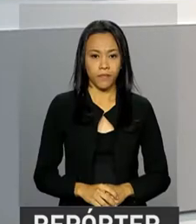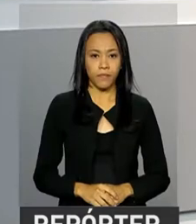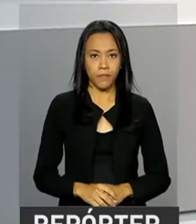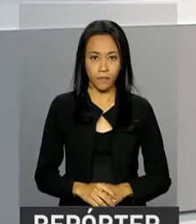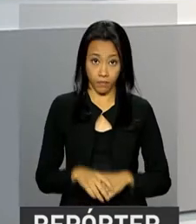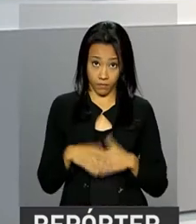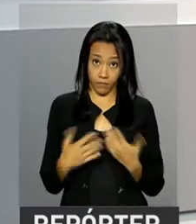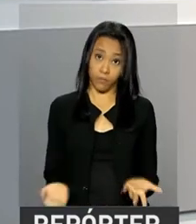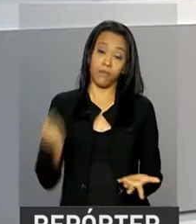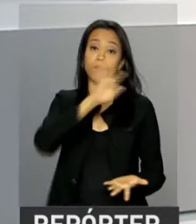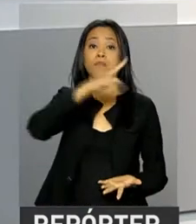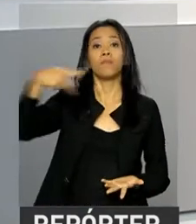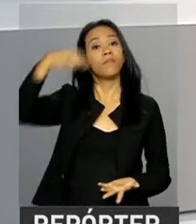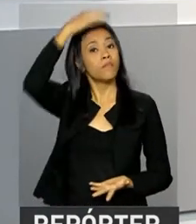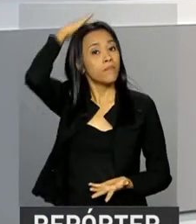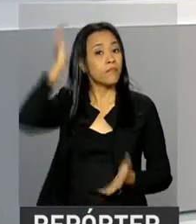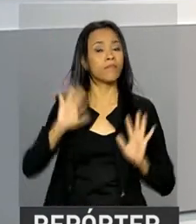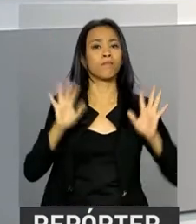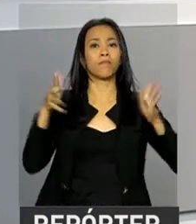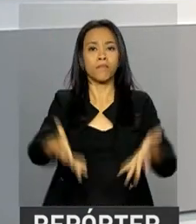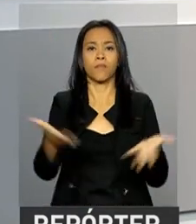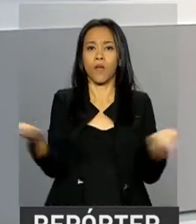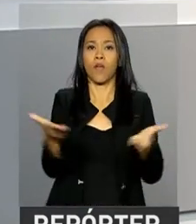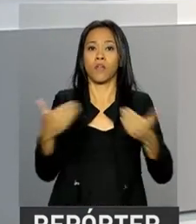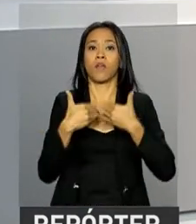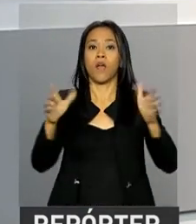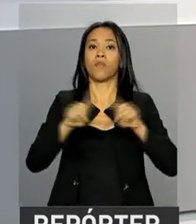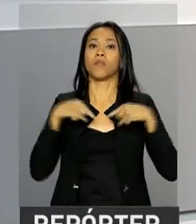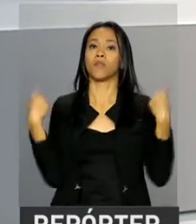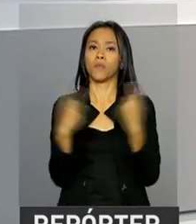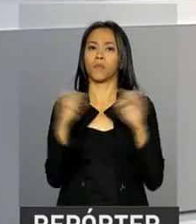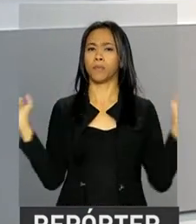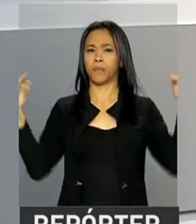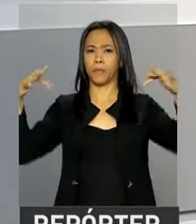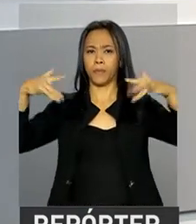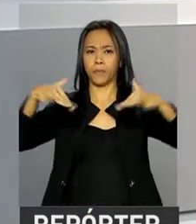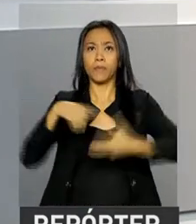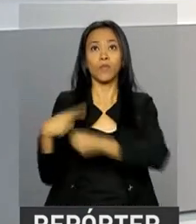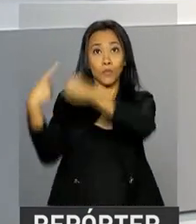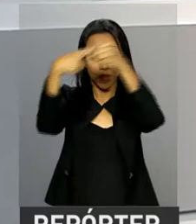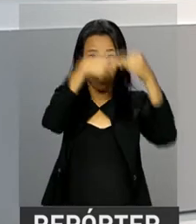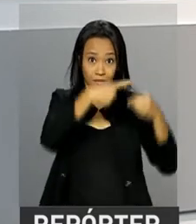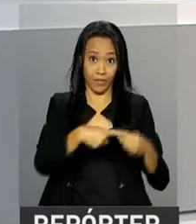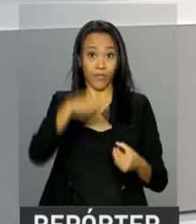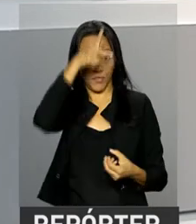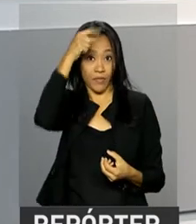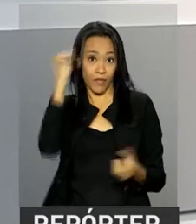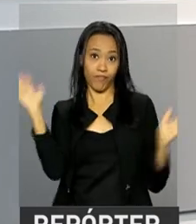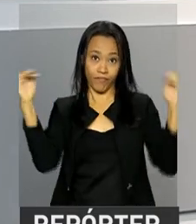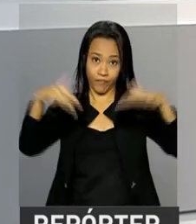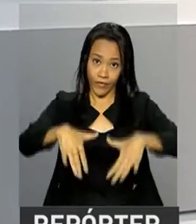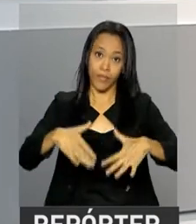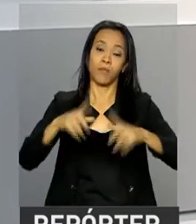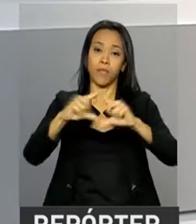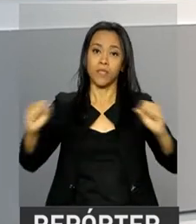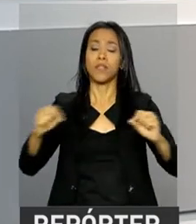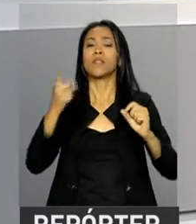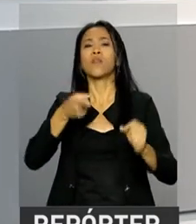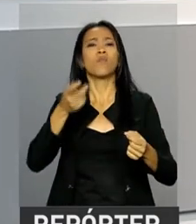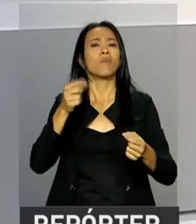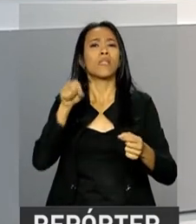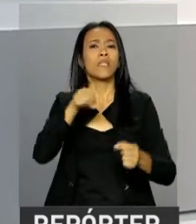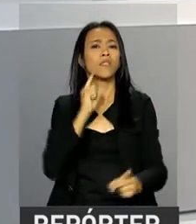O presidente Michel Temer participou hoje da sessão de abertura da Marcha à Brasília em defesa dos municípios. Durante a cerimônia foi assinada uma